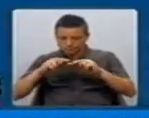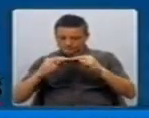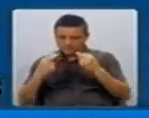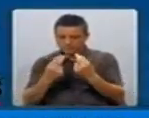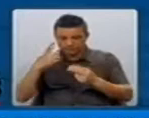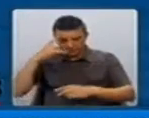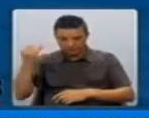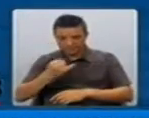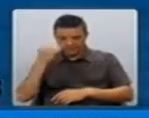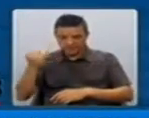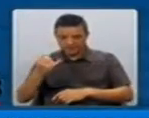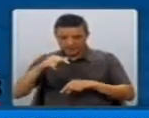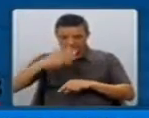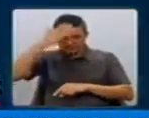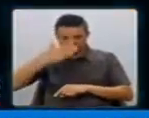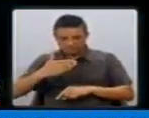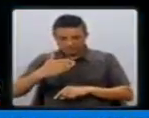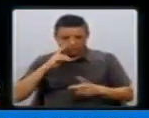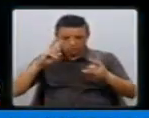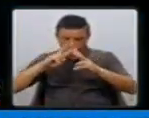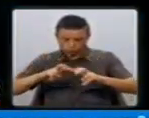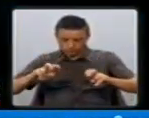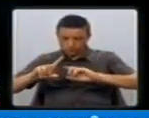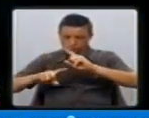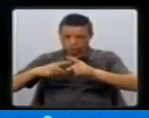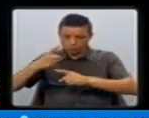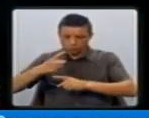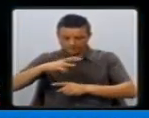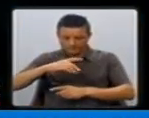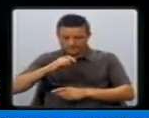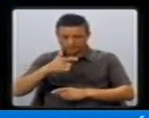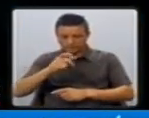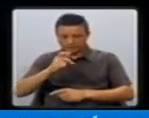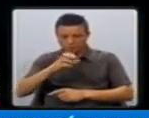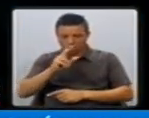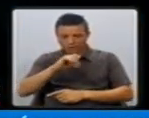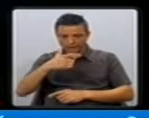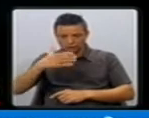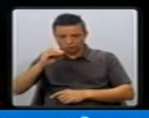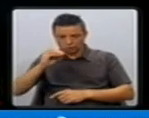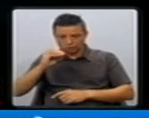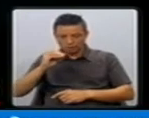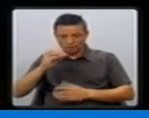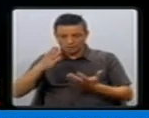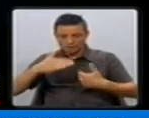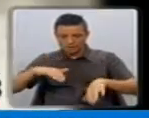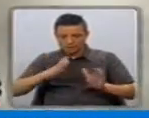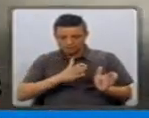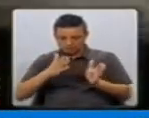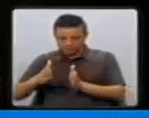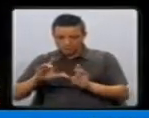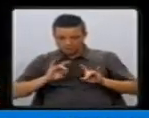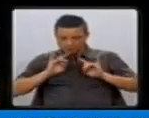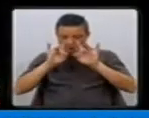ideia. Mas a semana também fica marcada pela descoberta de um outro meteorito, este já num sítio muito mais exótico, numa grande planície